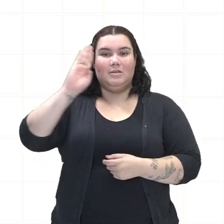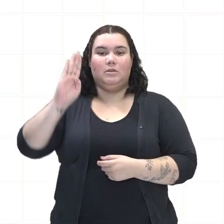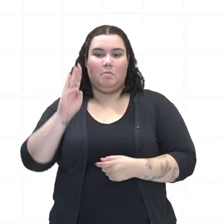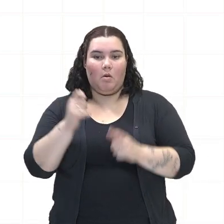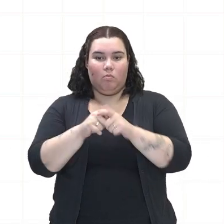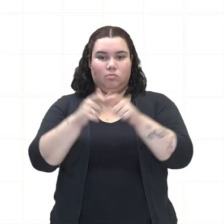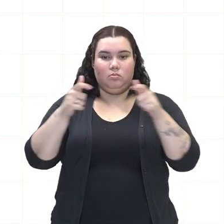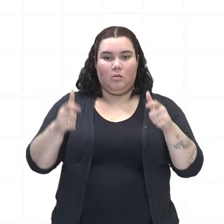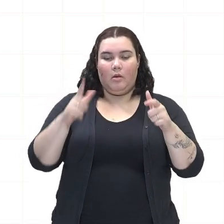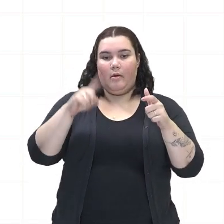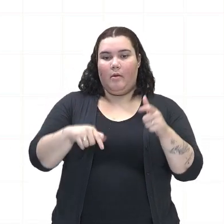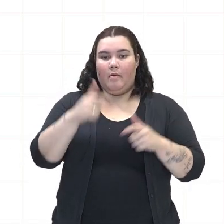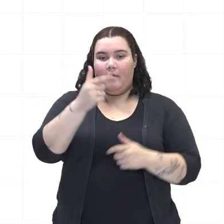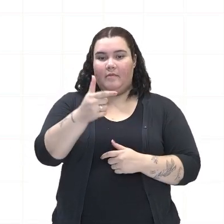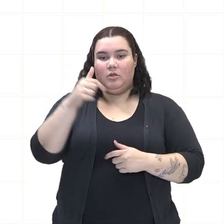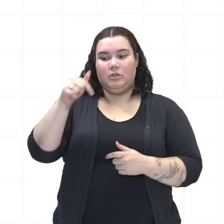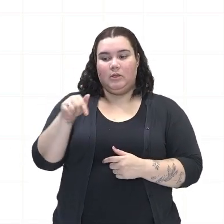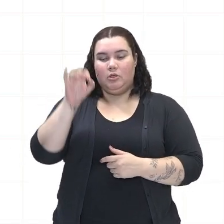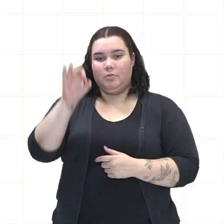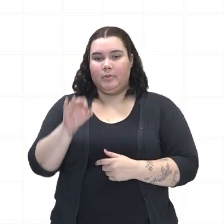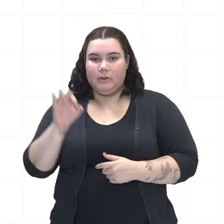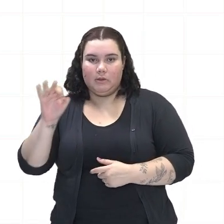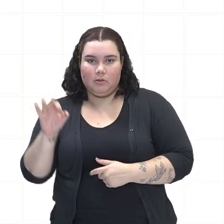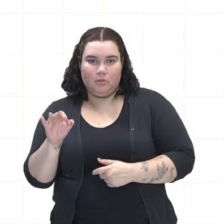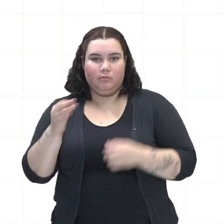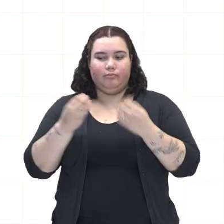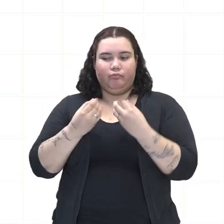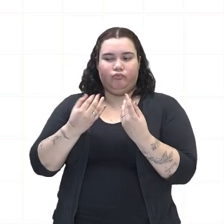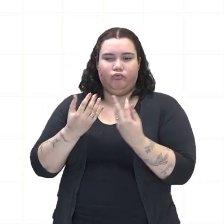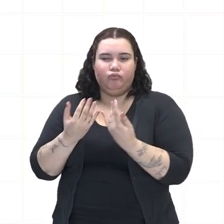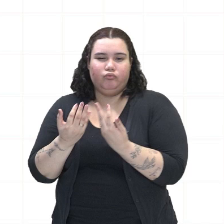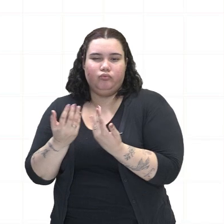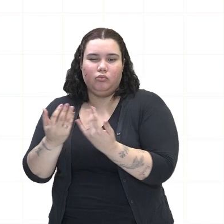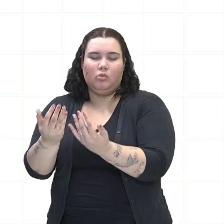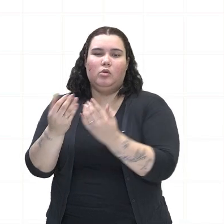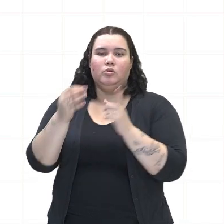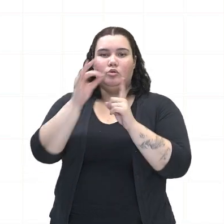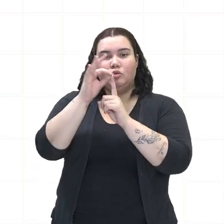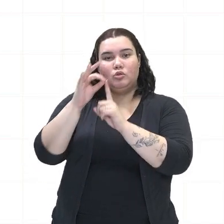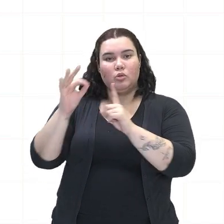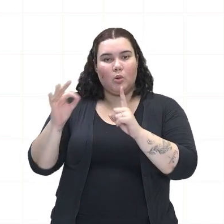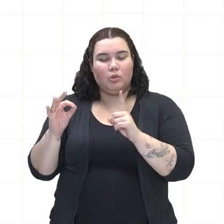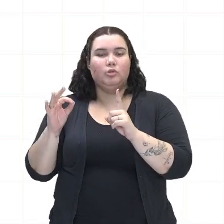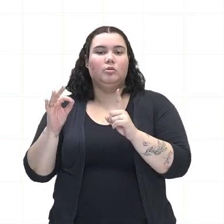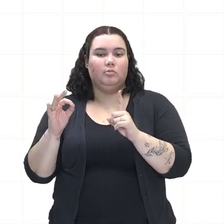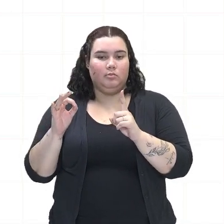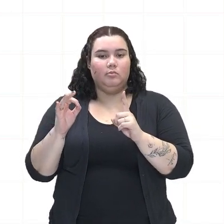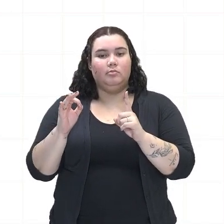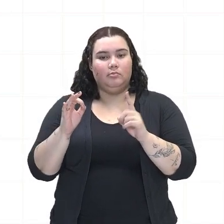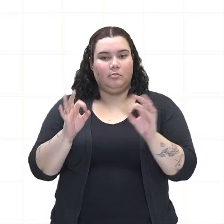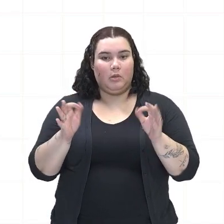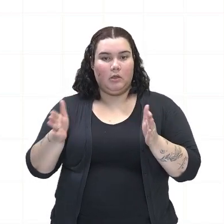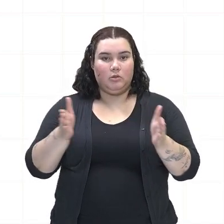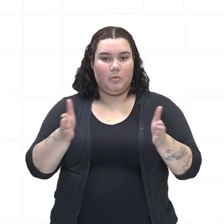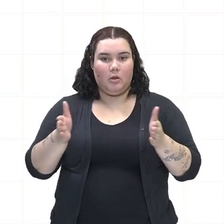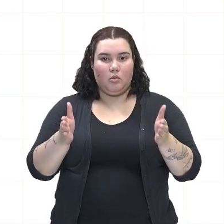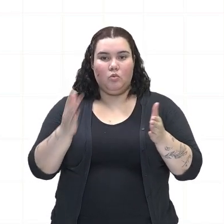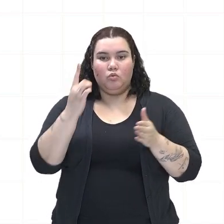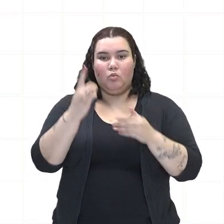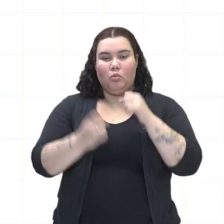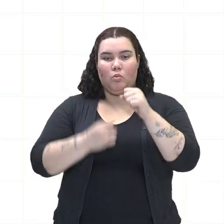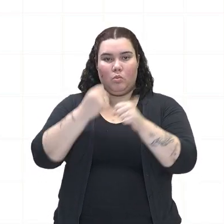são 27% da produção de soja no período, né, de